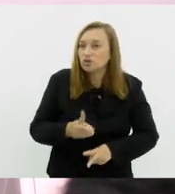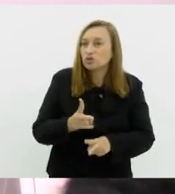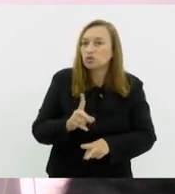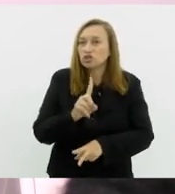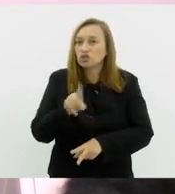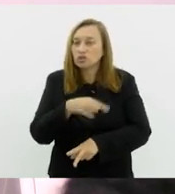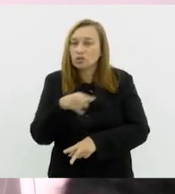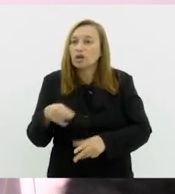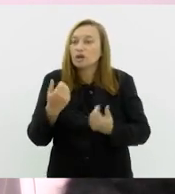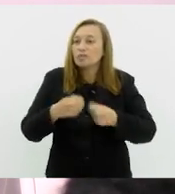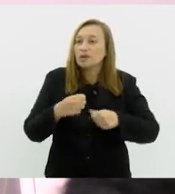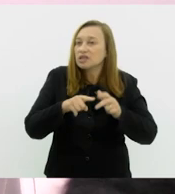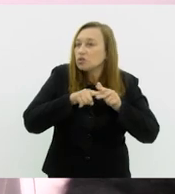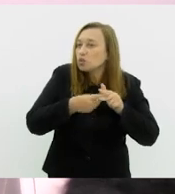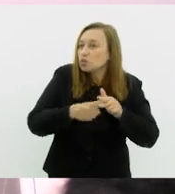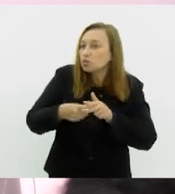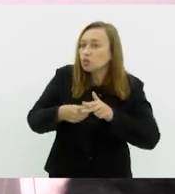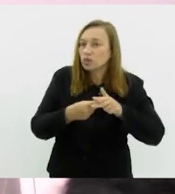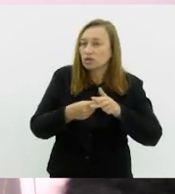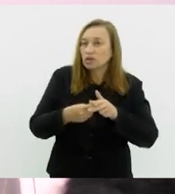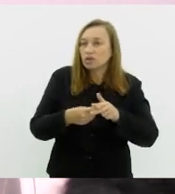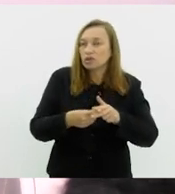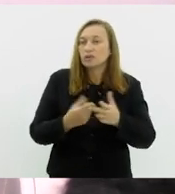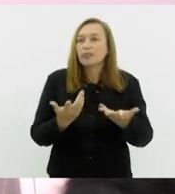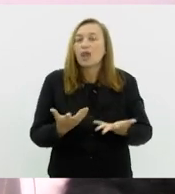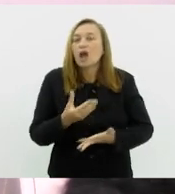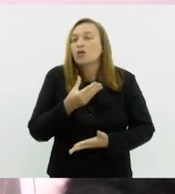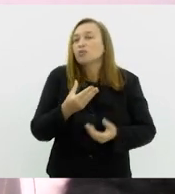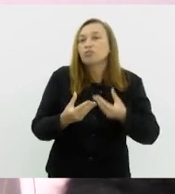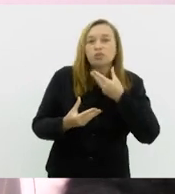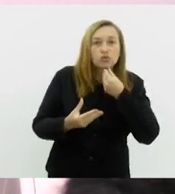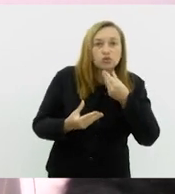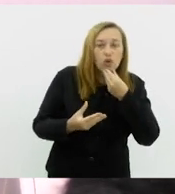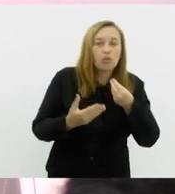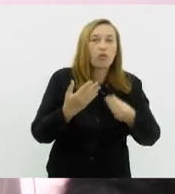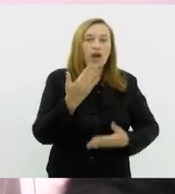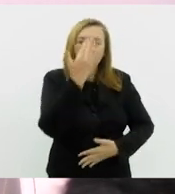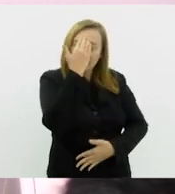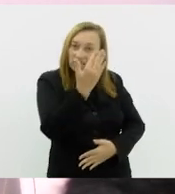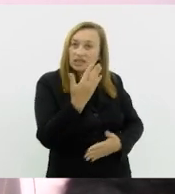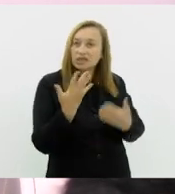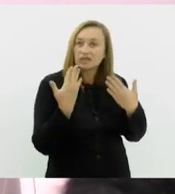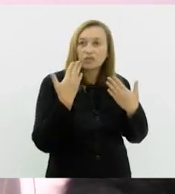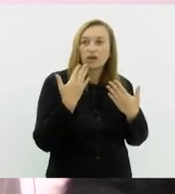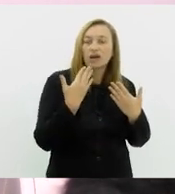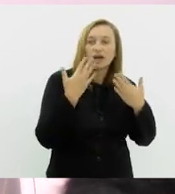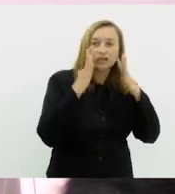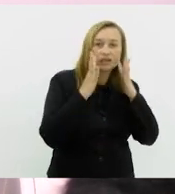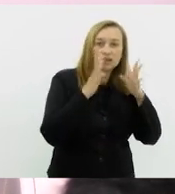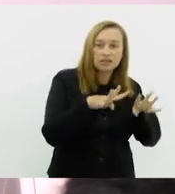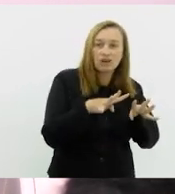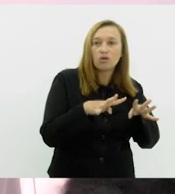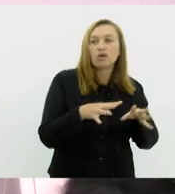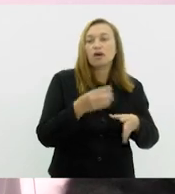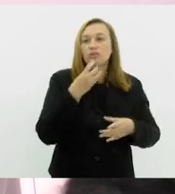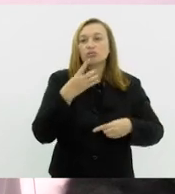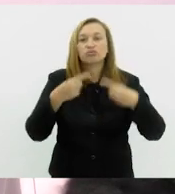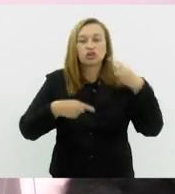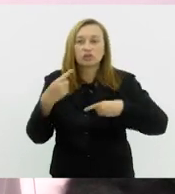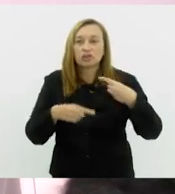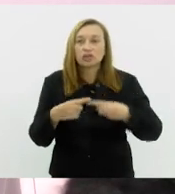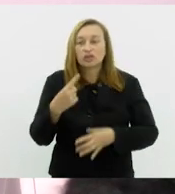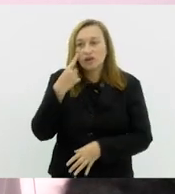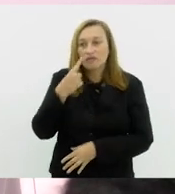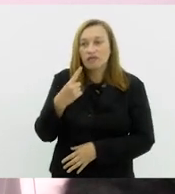precisa alterar esse custo de oportunidade. Para os homens, aí eu agradeço a sua atenção, então é bom dialogar também com os homens nesse lugar. Quando a gente vai